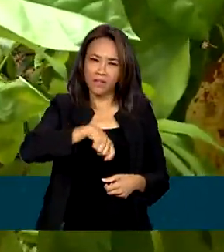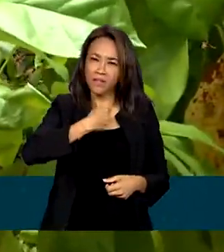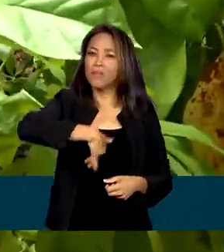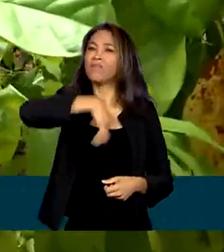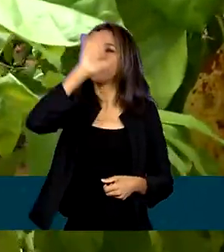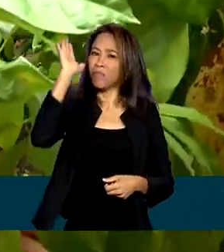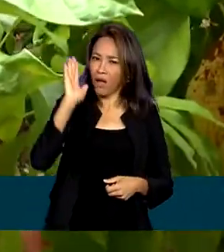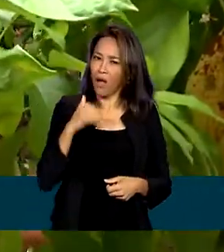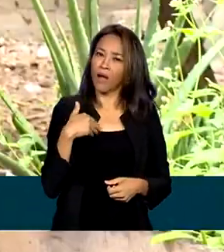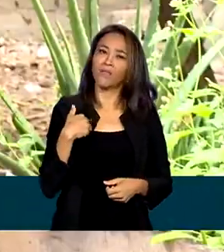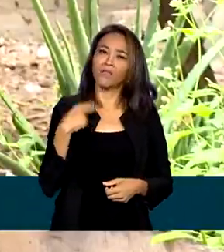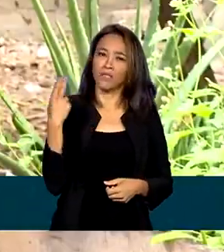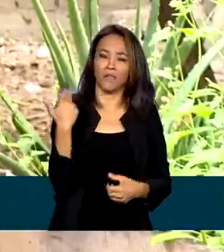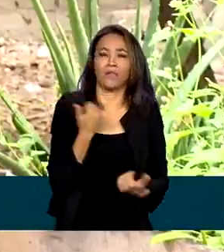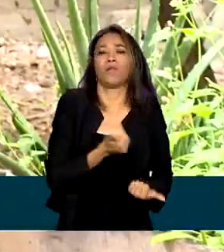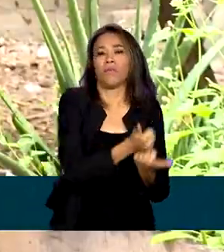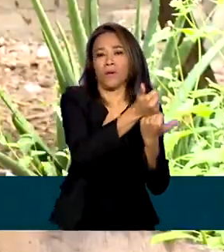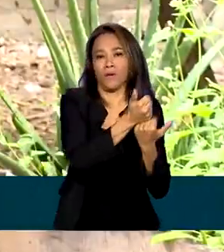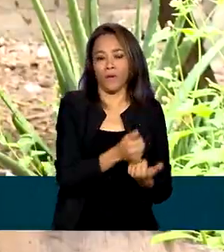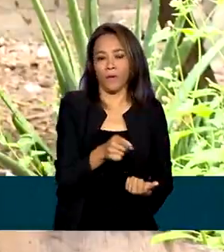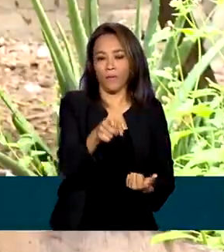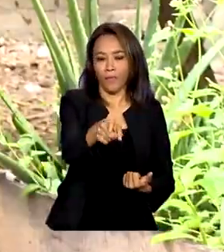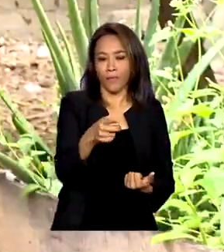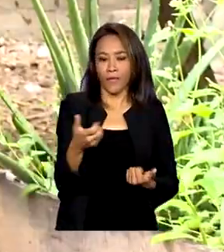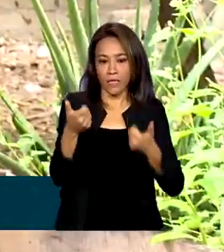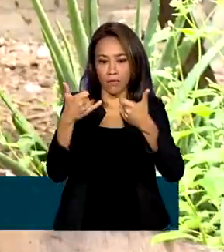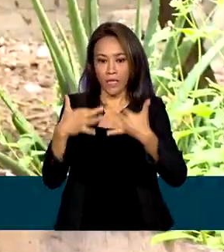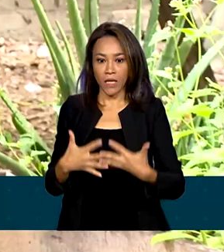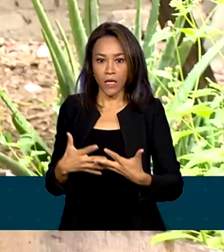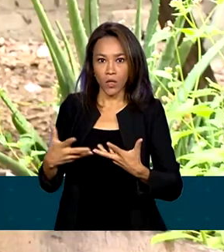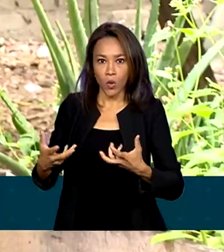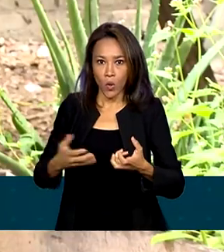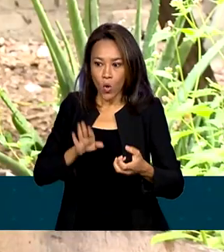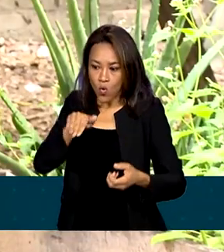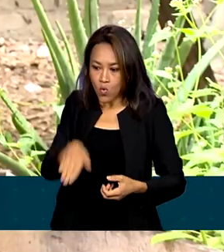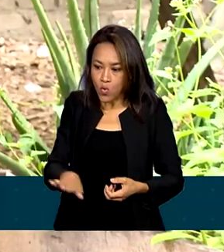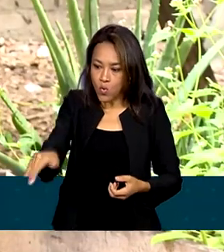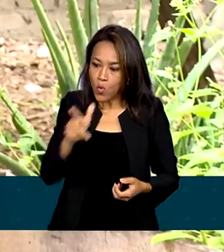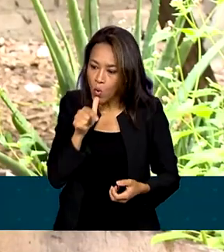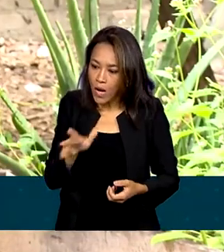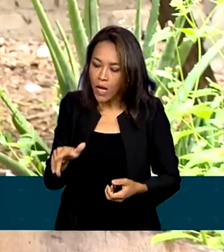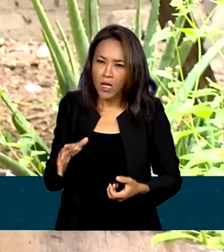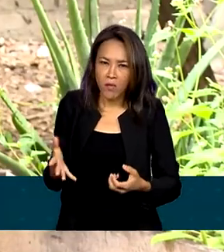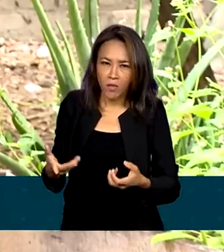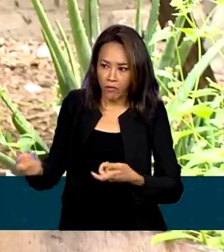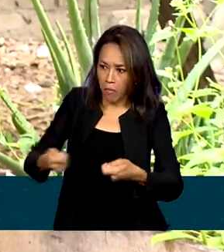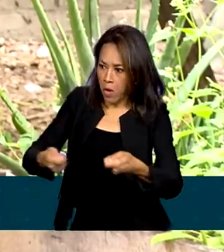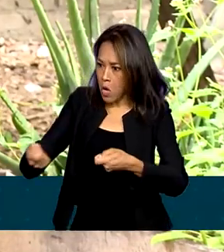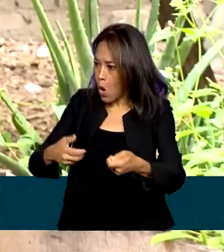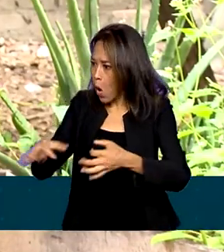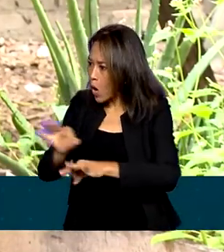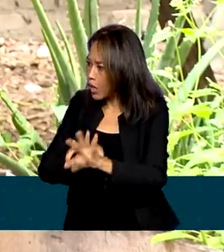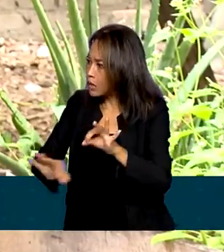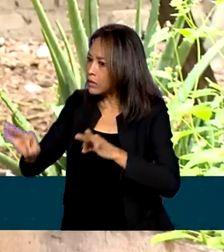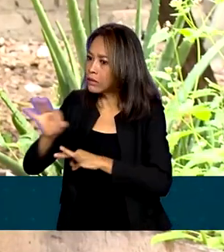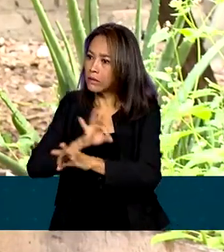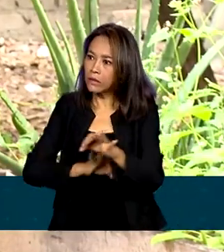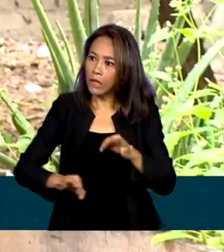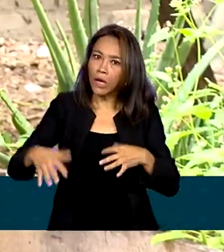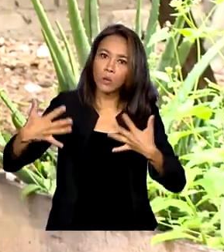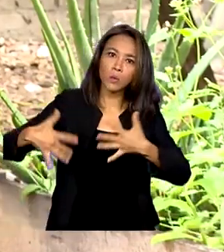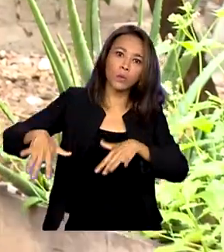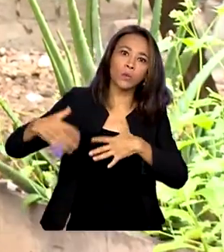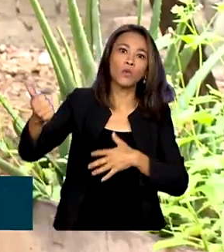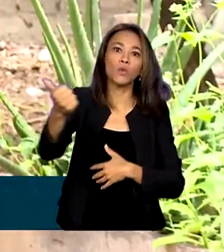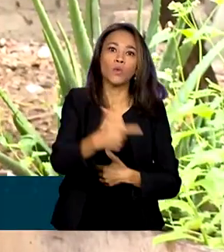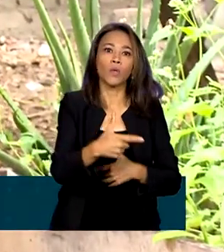ações emergenciais. O garimpo estava mais estruturado do que saúde indígena, apesar da quantidade de recursos que se